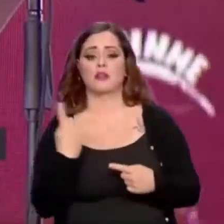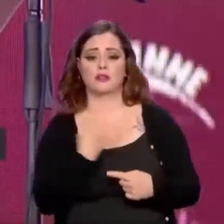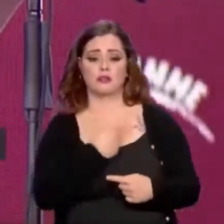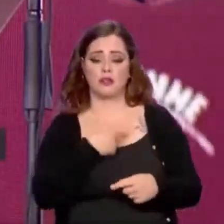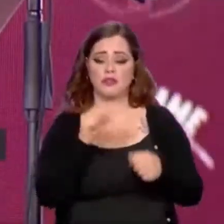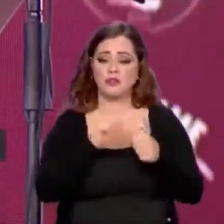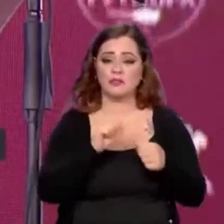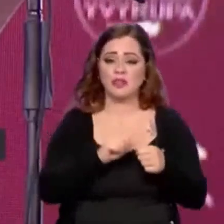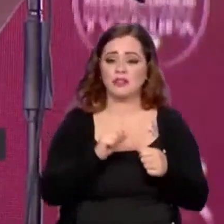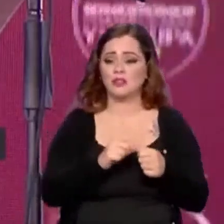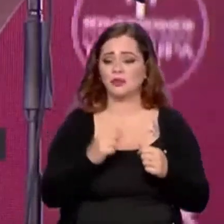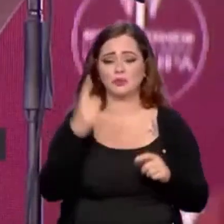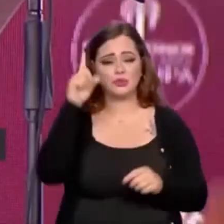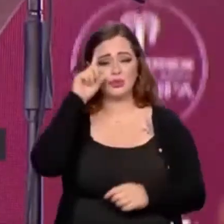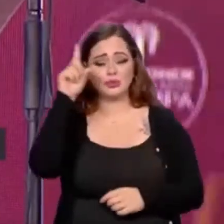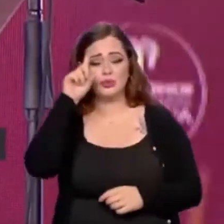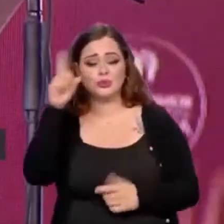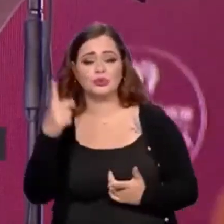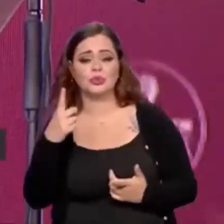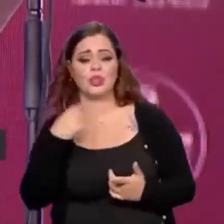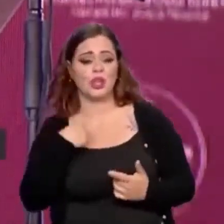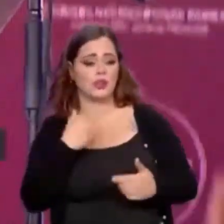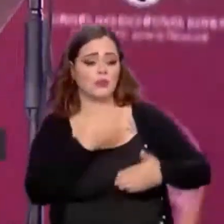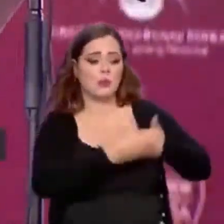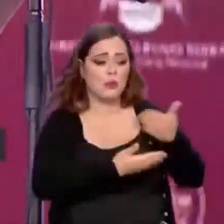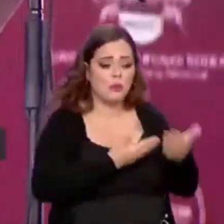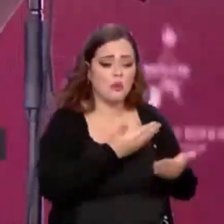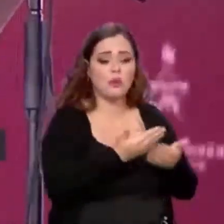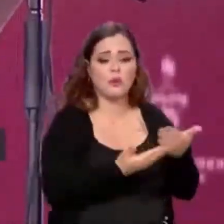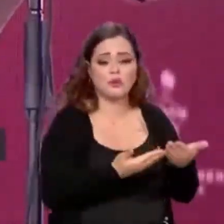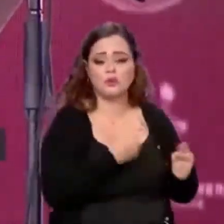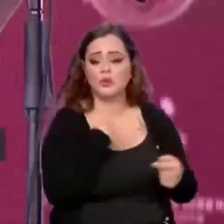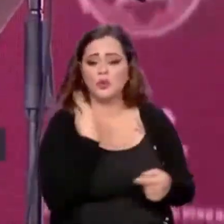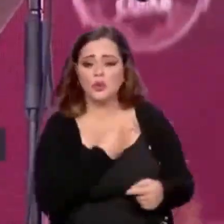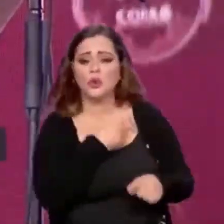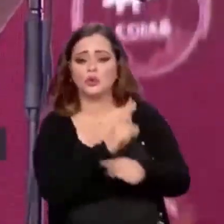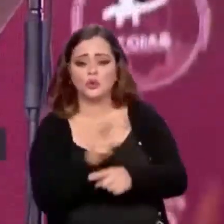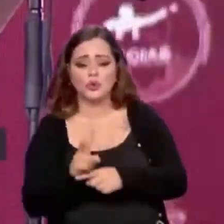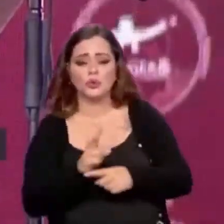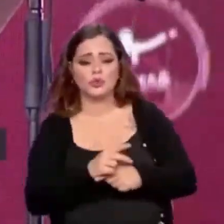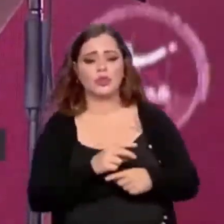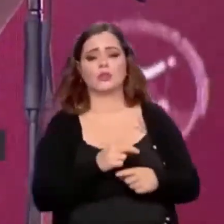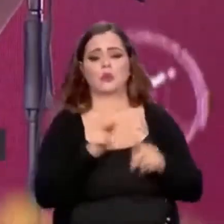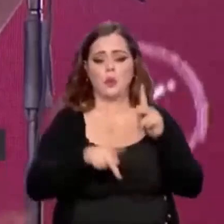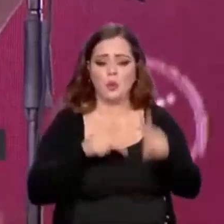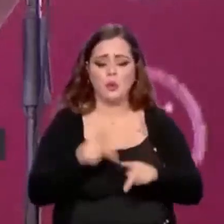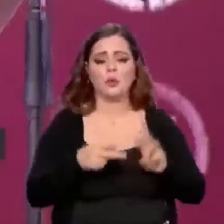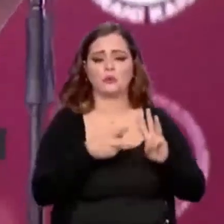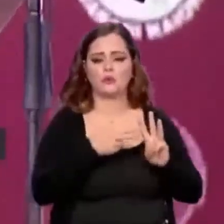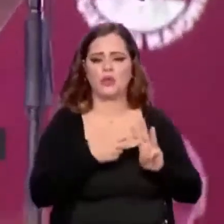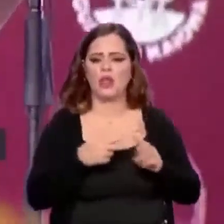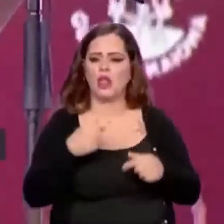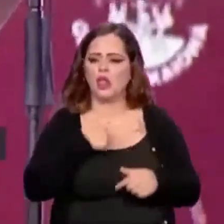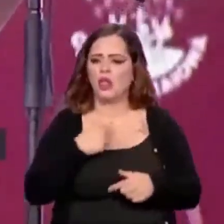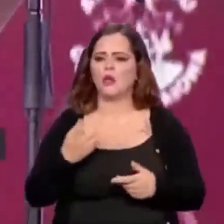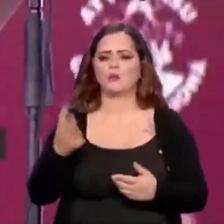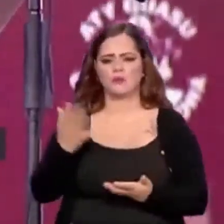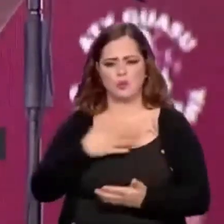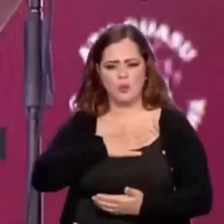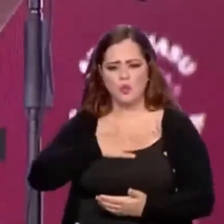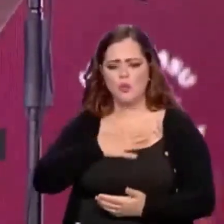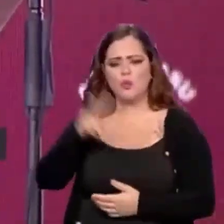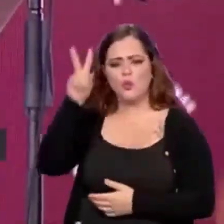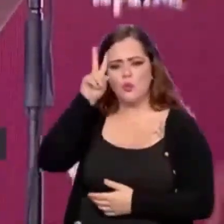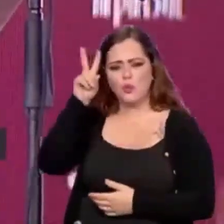Nós fazemos a nossa parte todos os dias. Nós, povos indígenas, como eu sempre faço questão de lembrar,